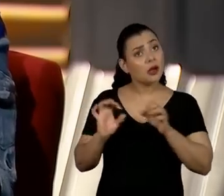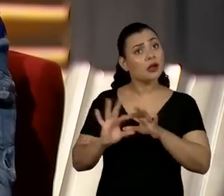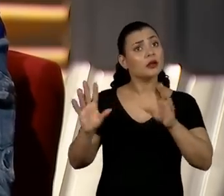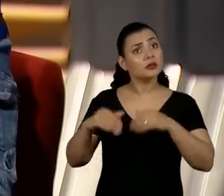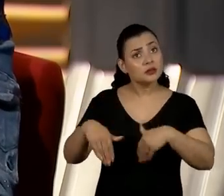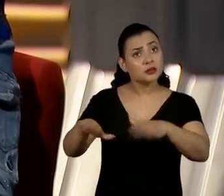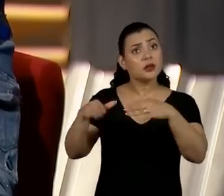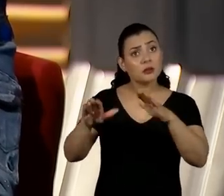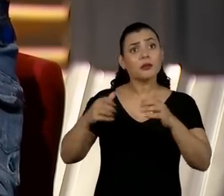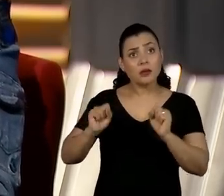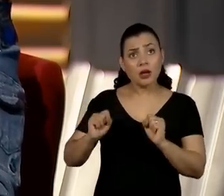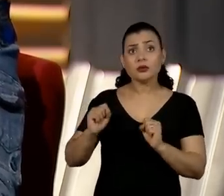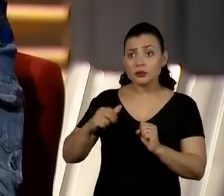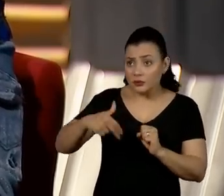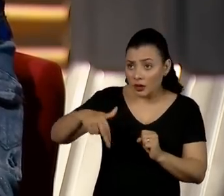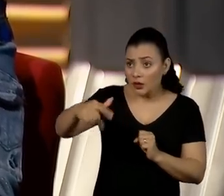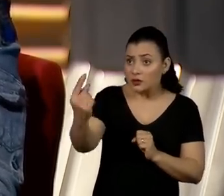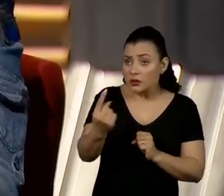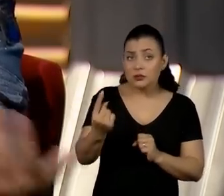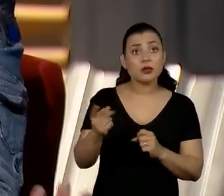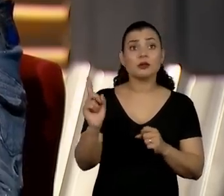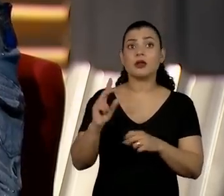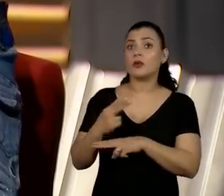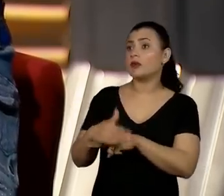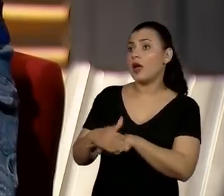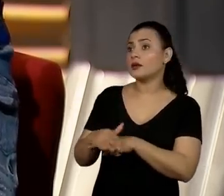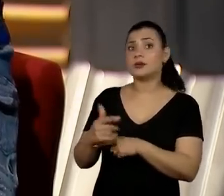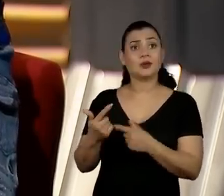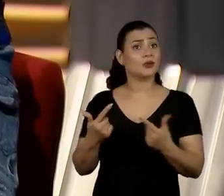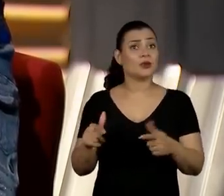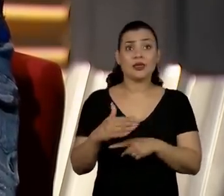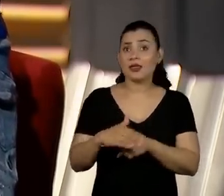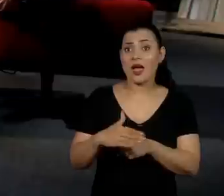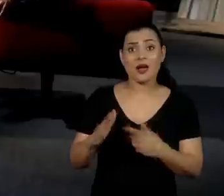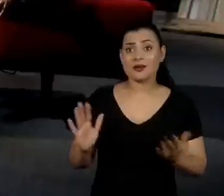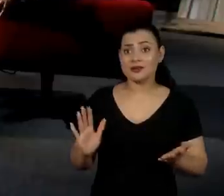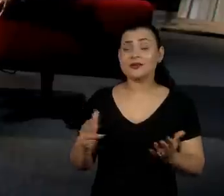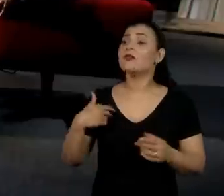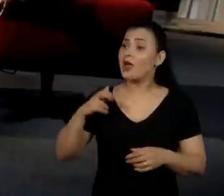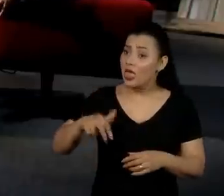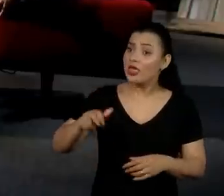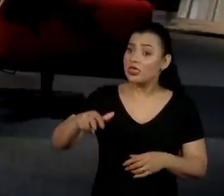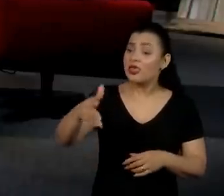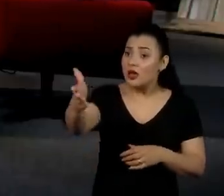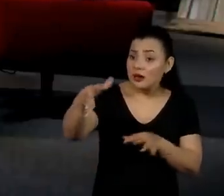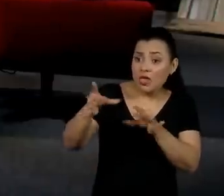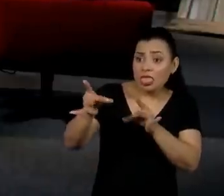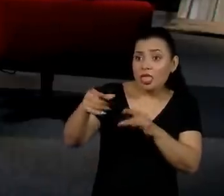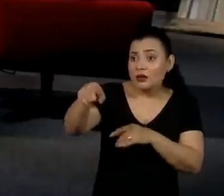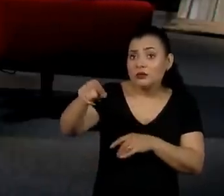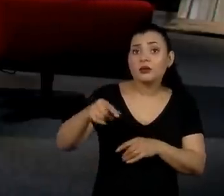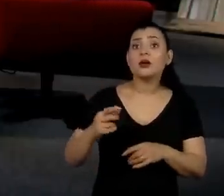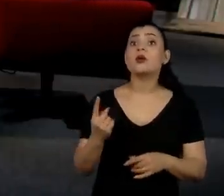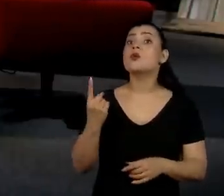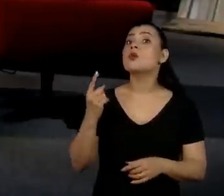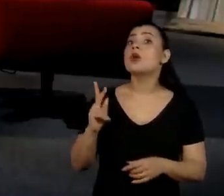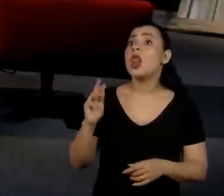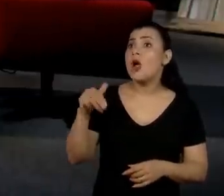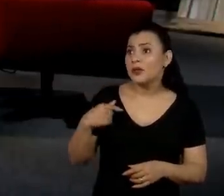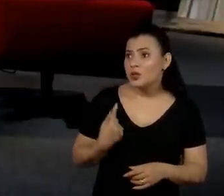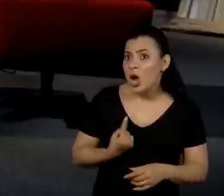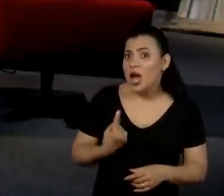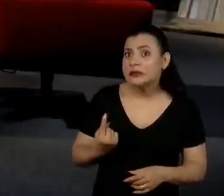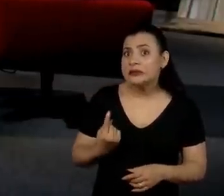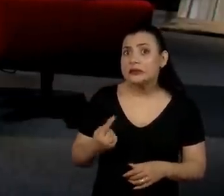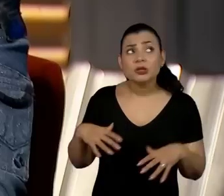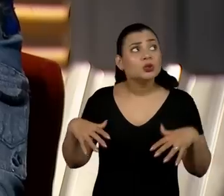vai embora vai sozinha não eu quero um táxi não não tem táxi vai andando mas não quilômetros andando